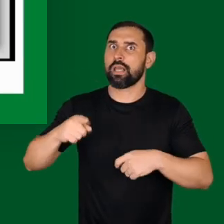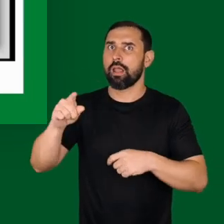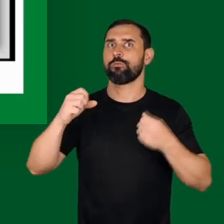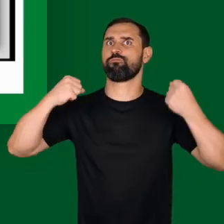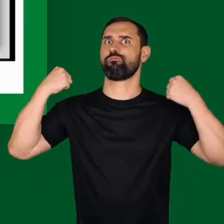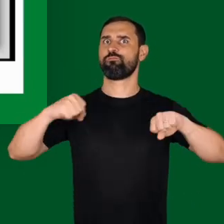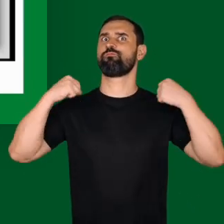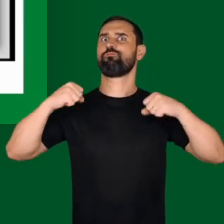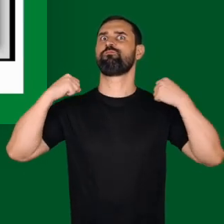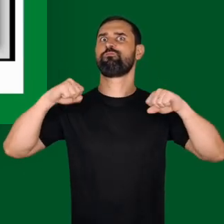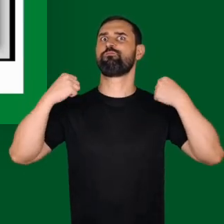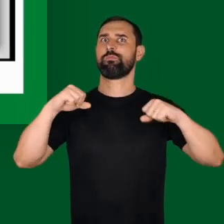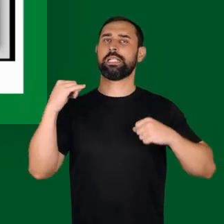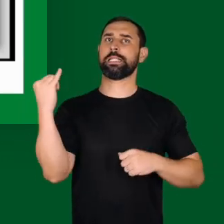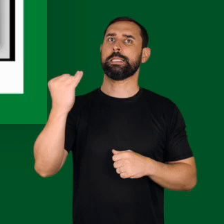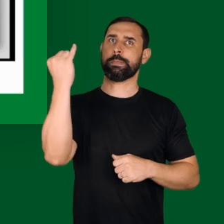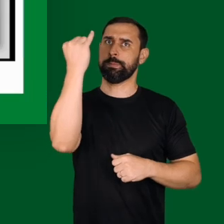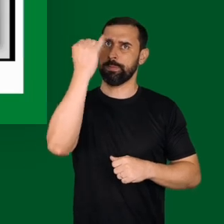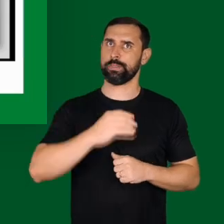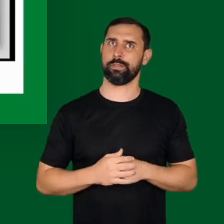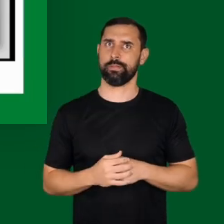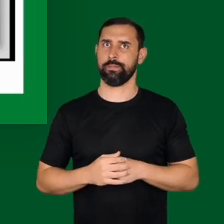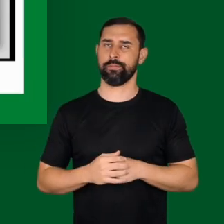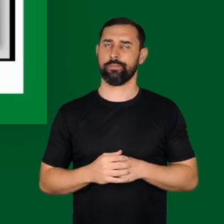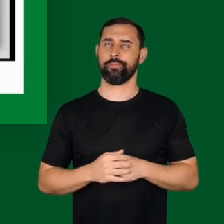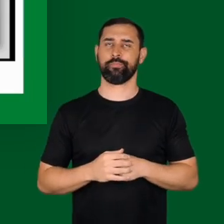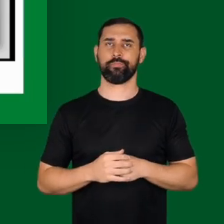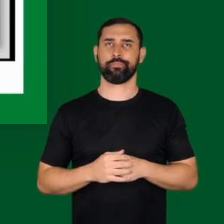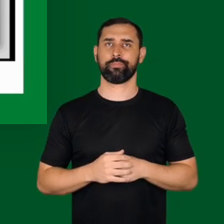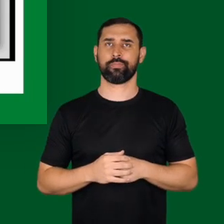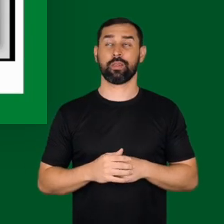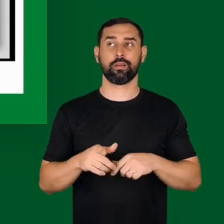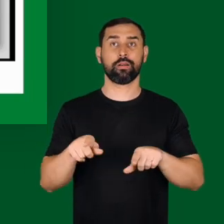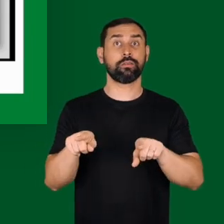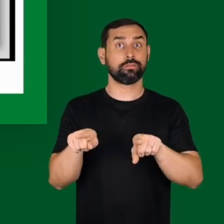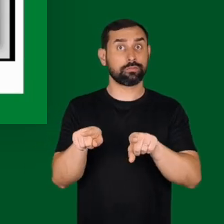deve, né, realizar atividade física, sempre tendo